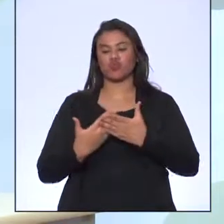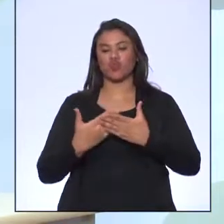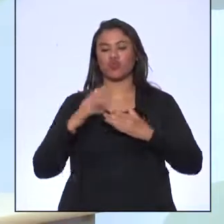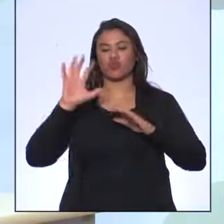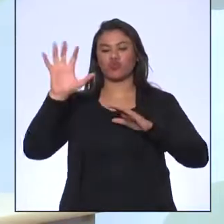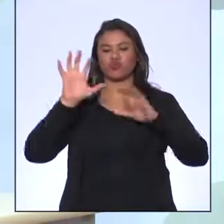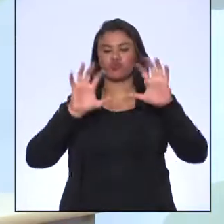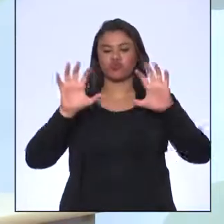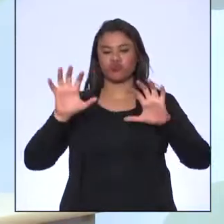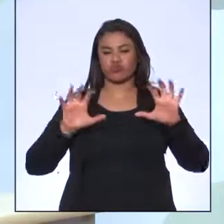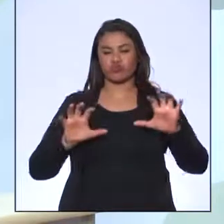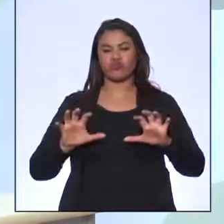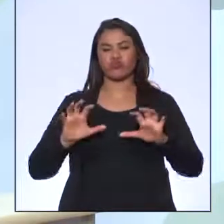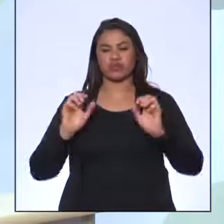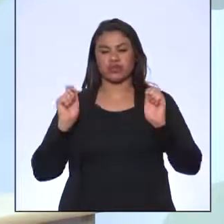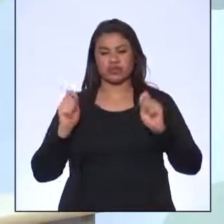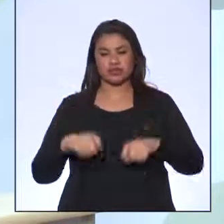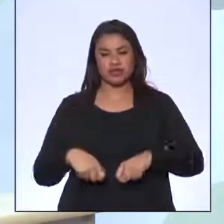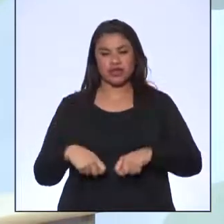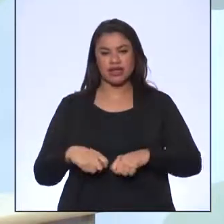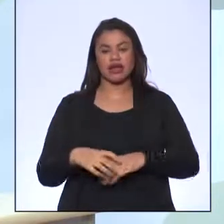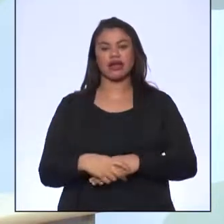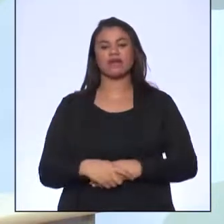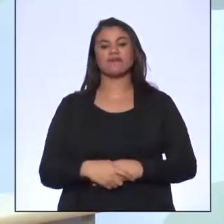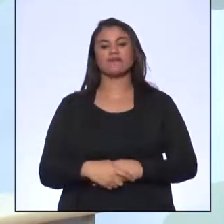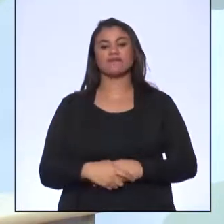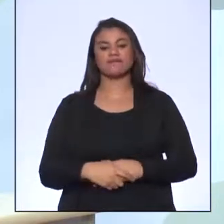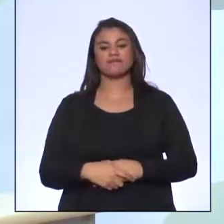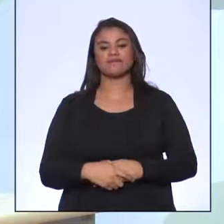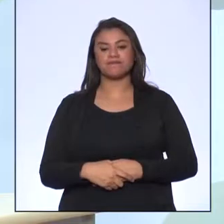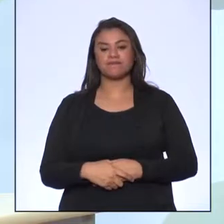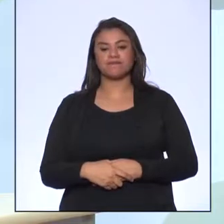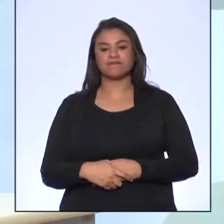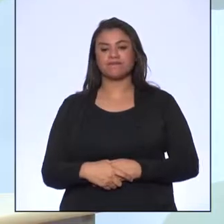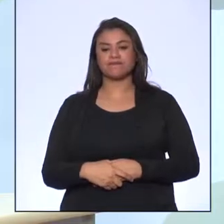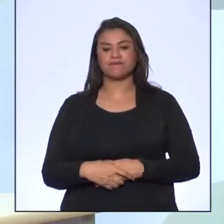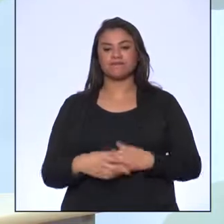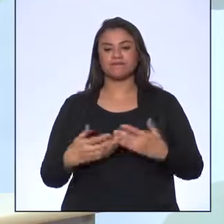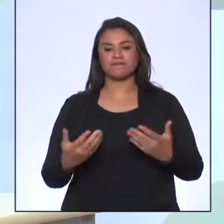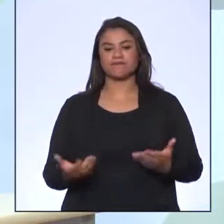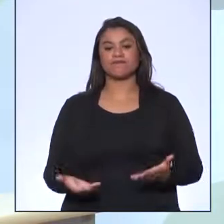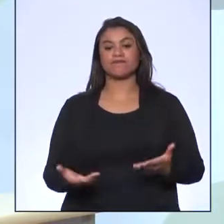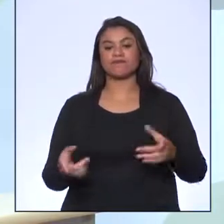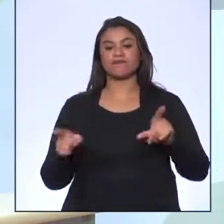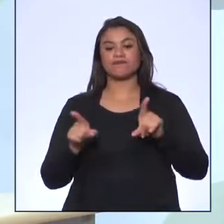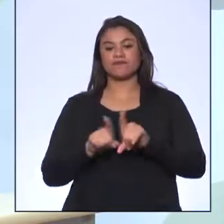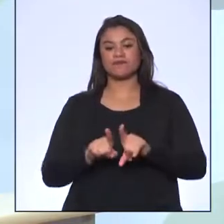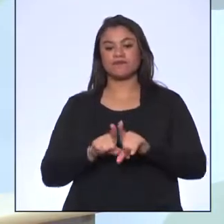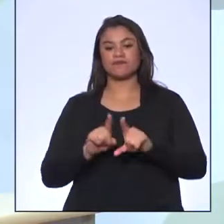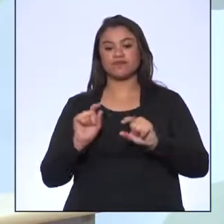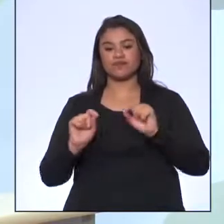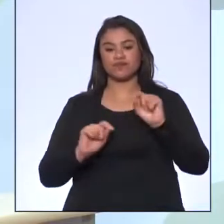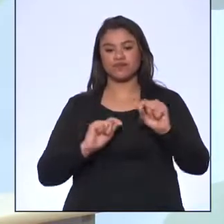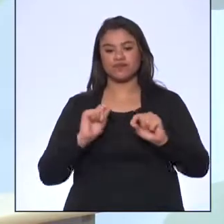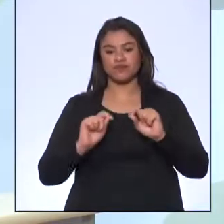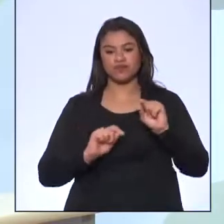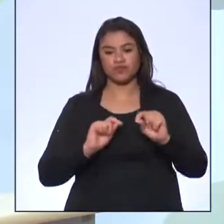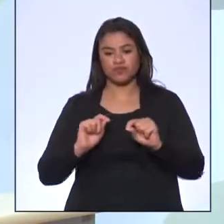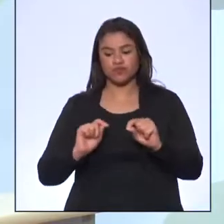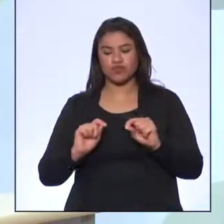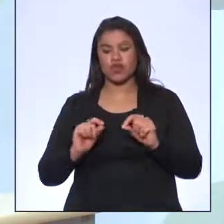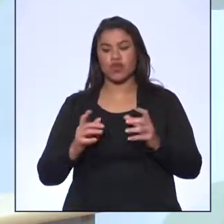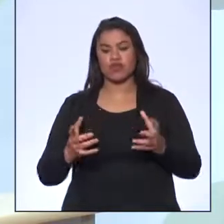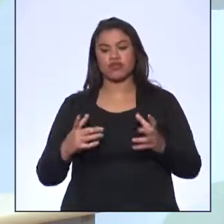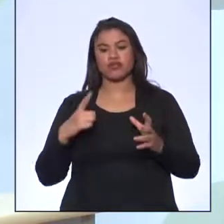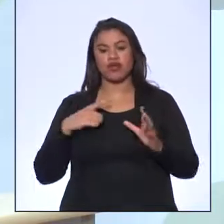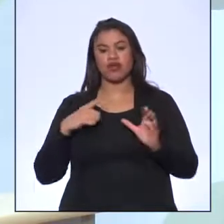continentes, a sua origem e essa configuração que a gente expôs para vocês. E também há um formato,